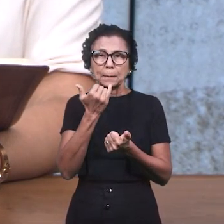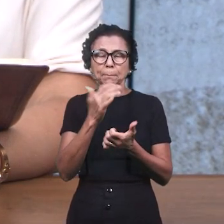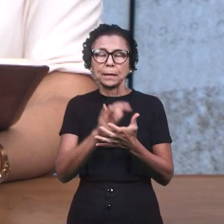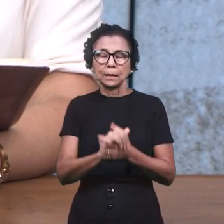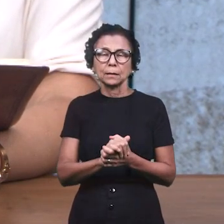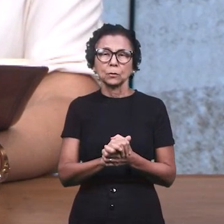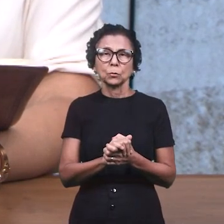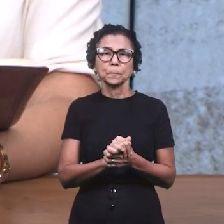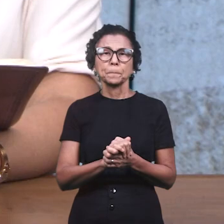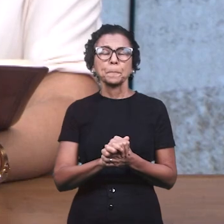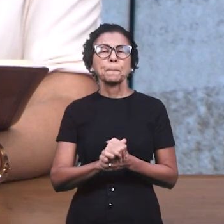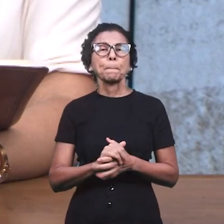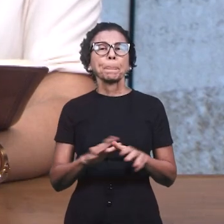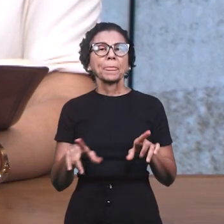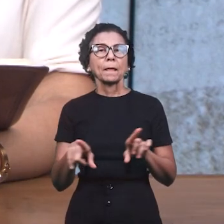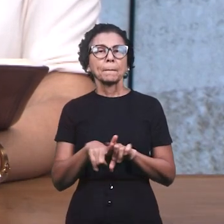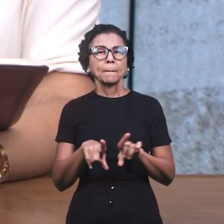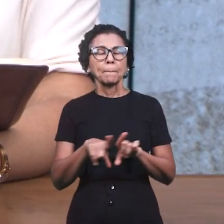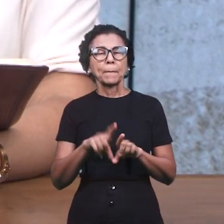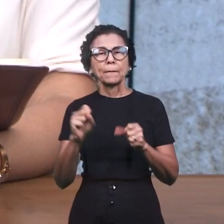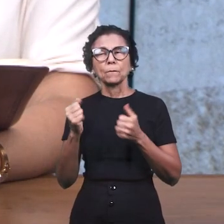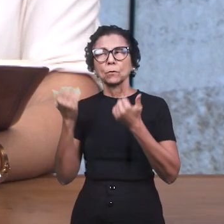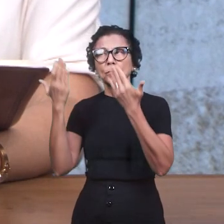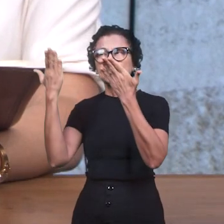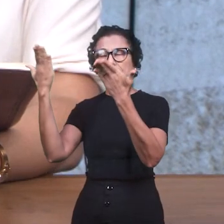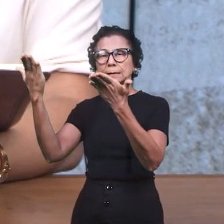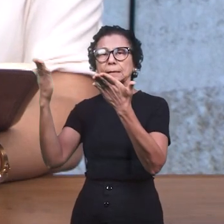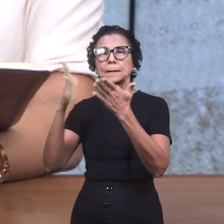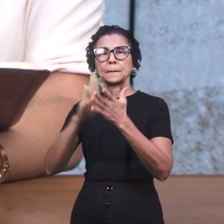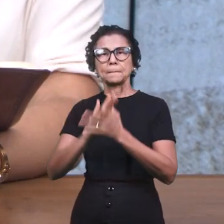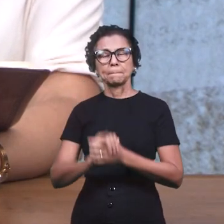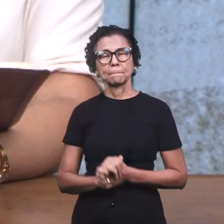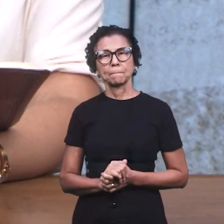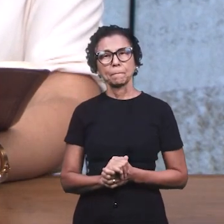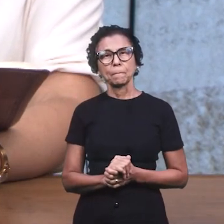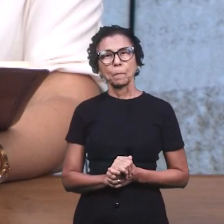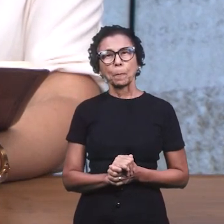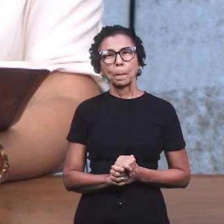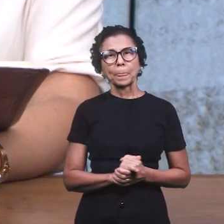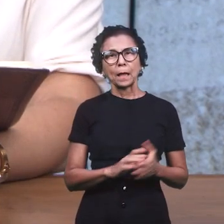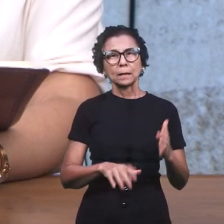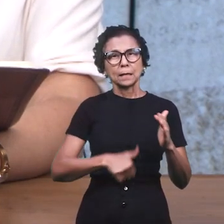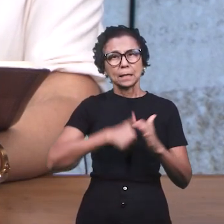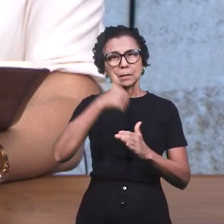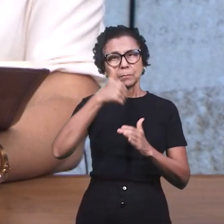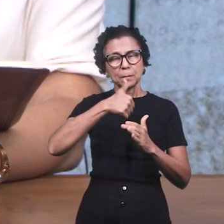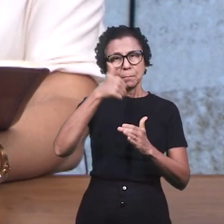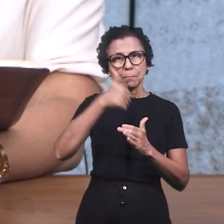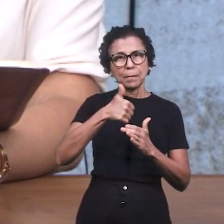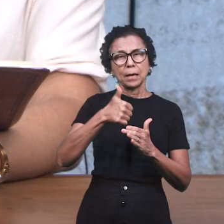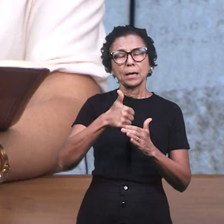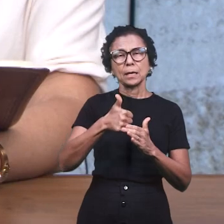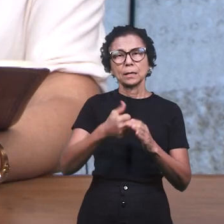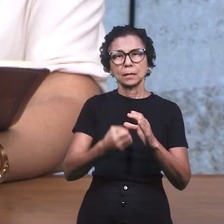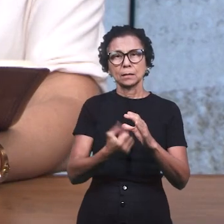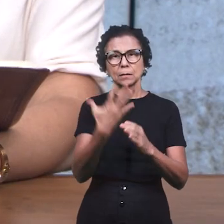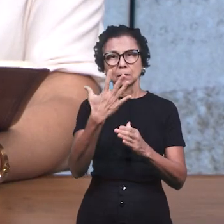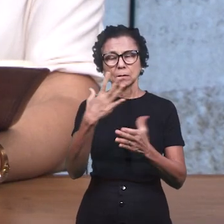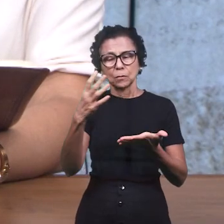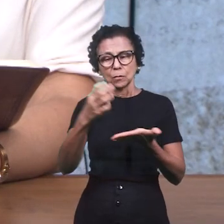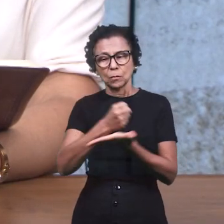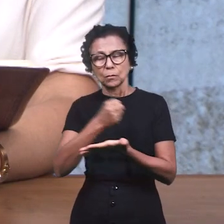da eira, assim o oferecereis. Das primícias das vossas massas dareis ao